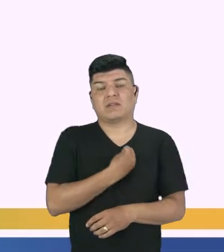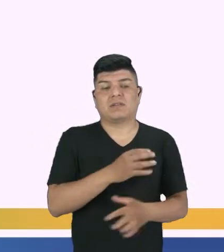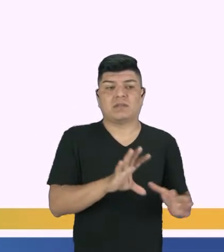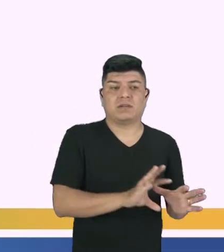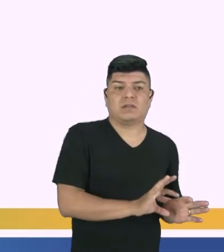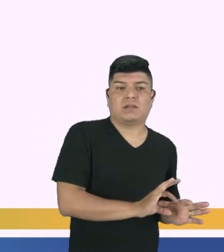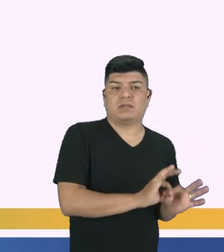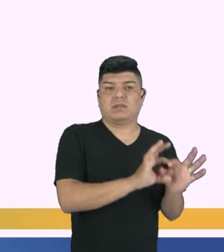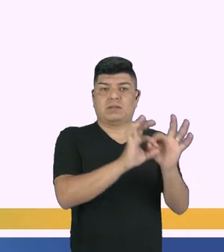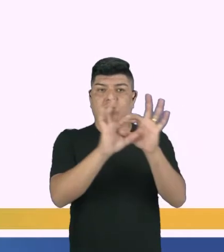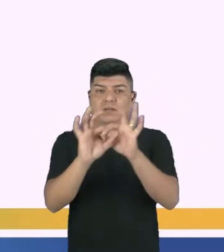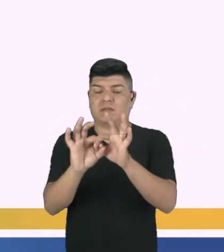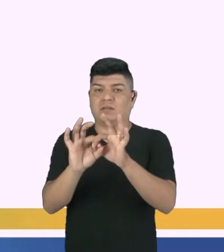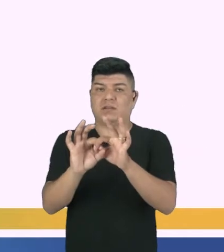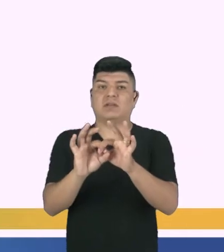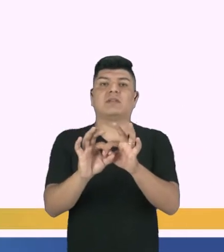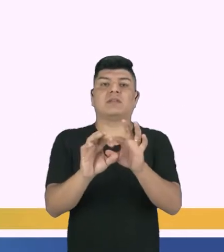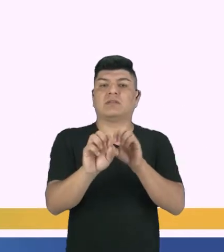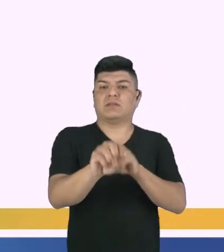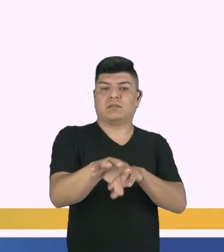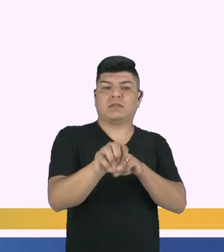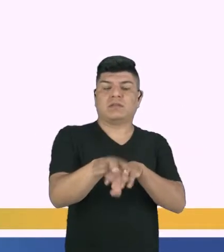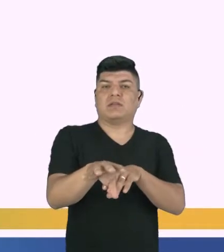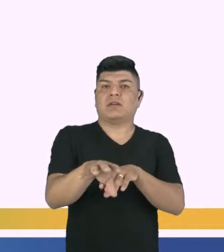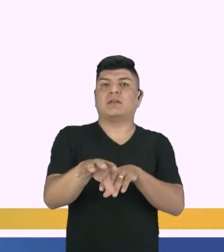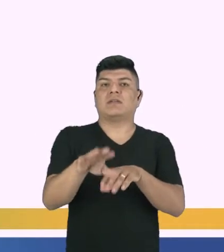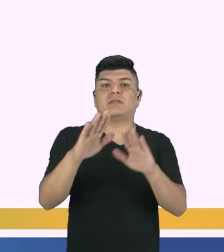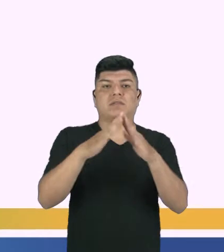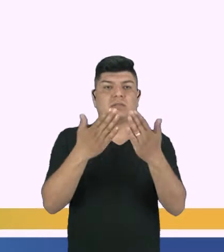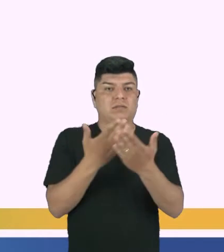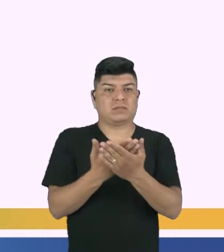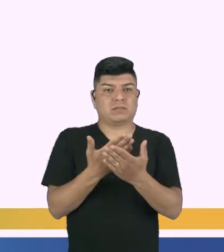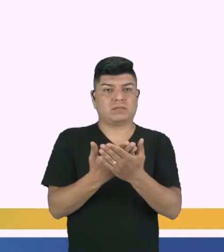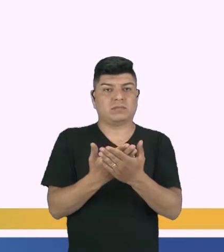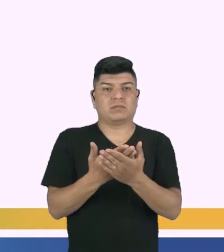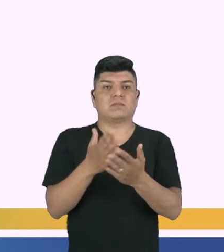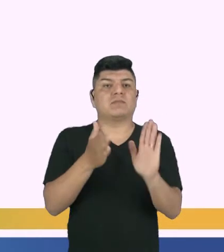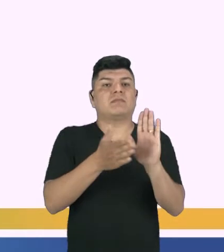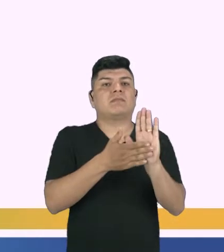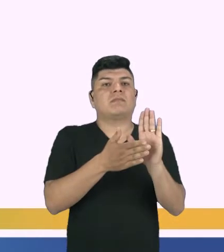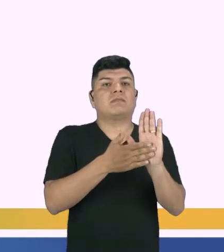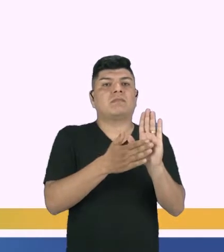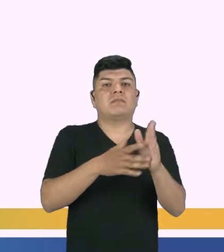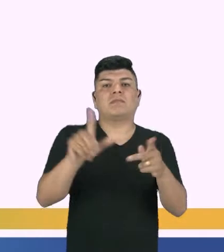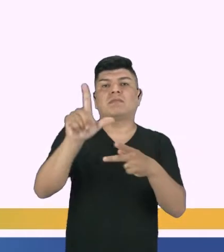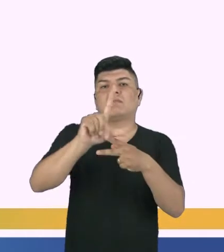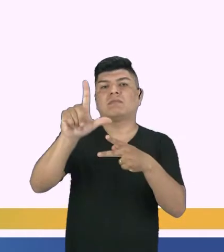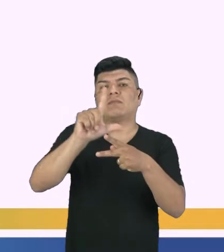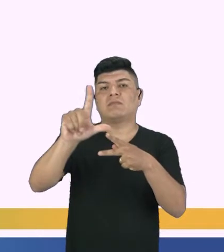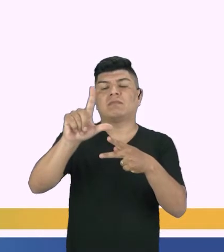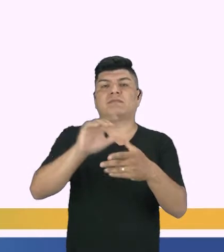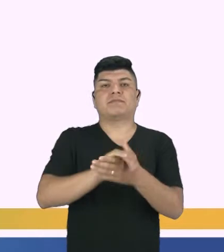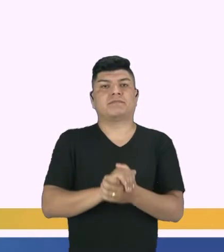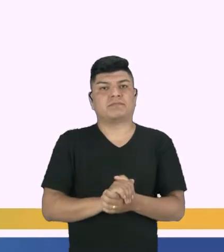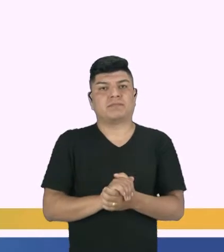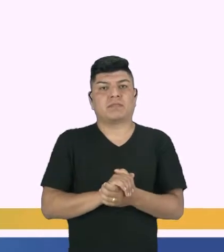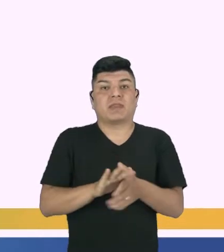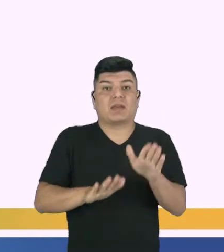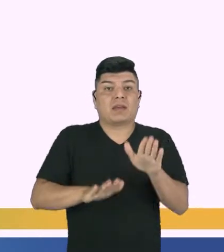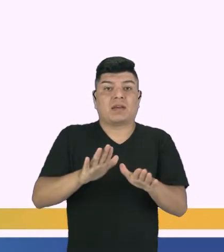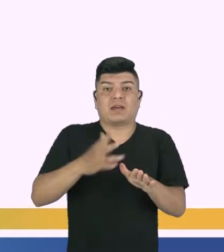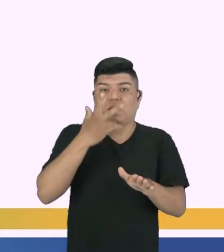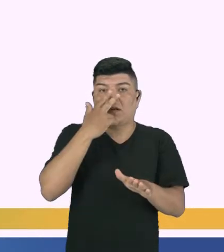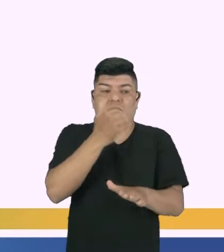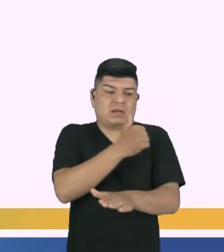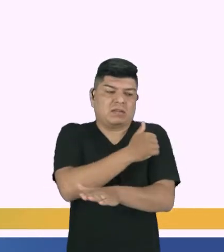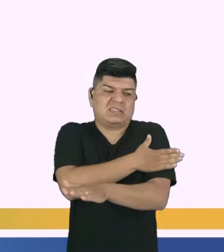da educação, no contexto da escola, uma proposta de pluralidade. Às vezes o preconceito,